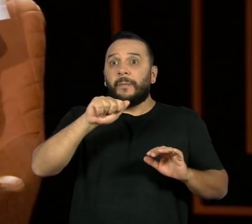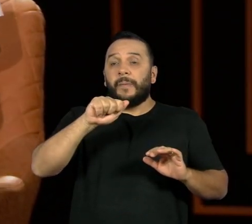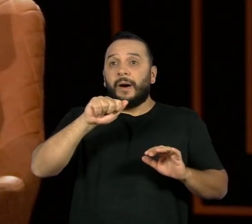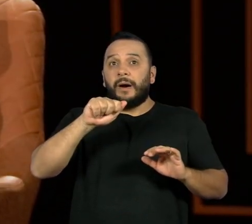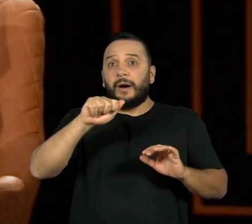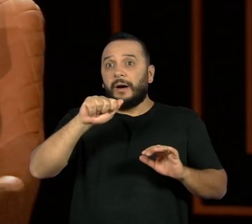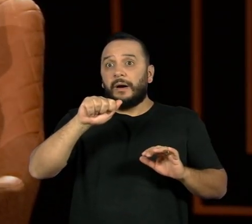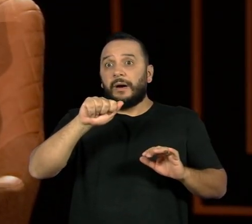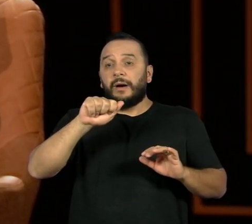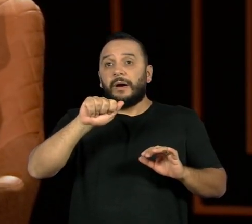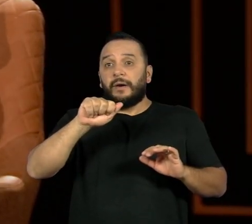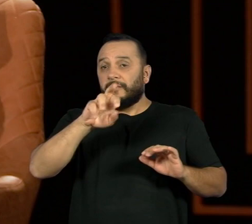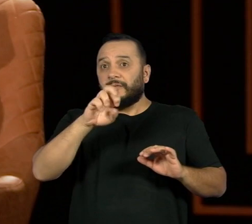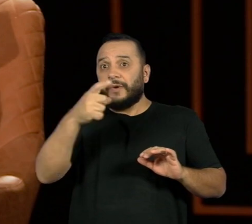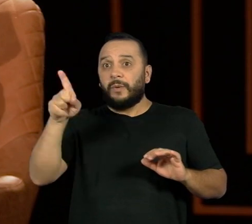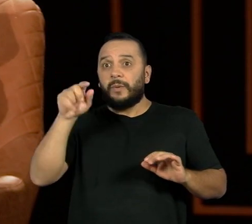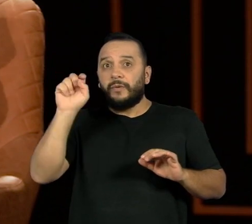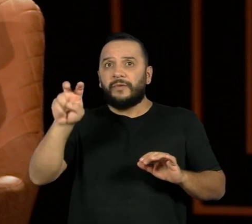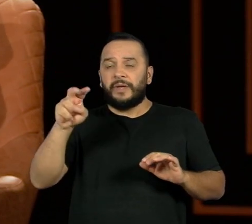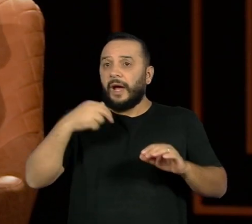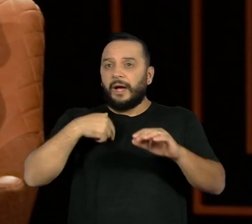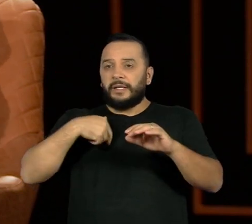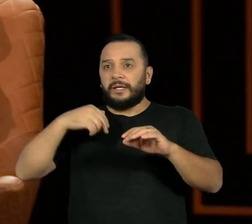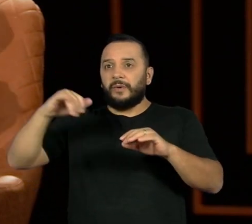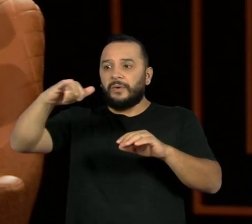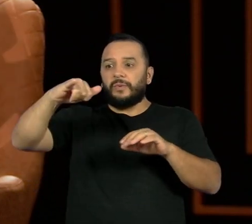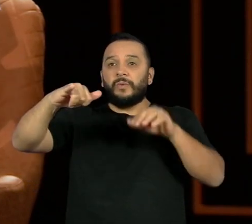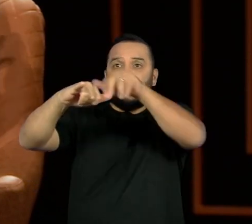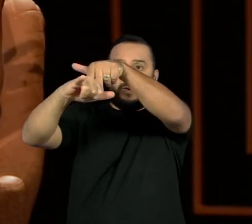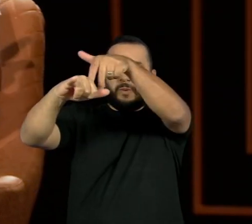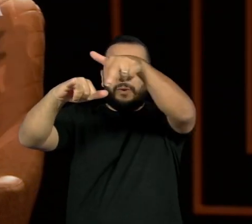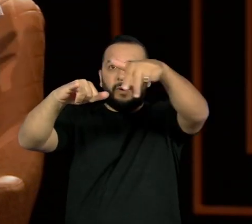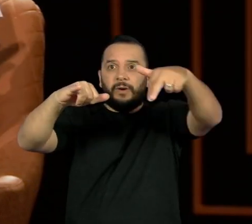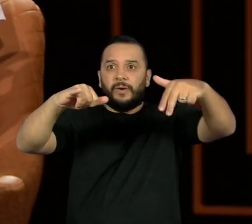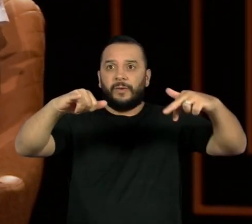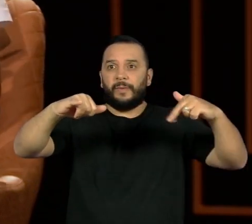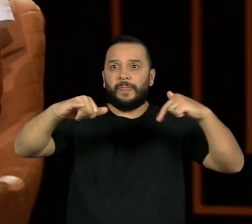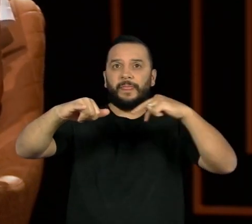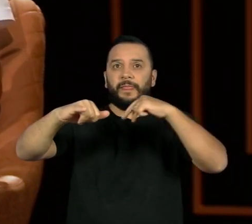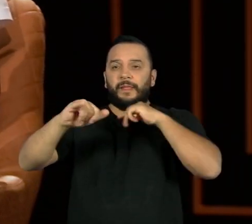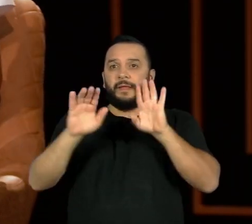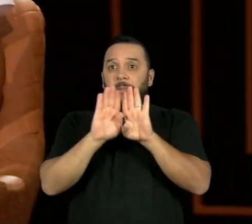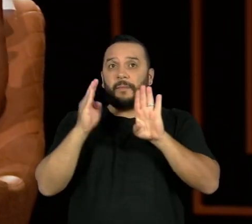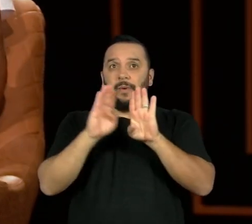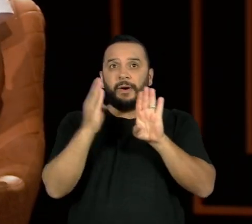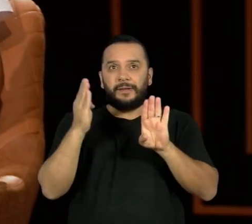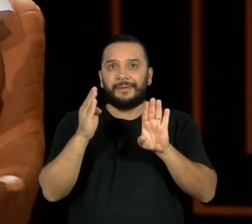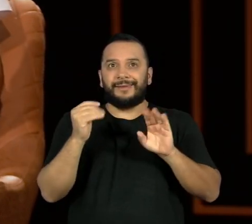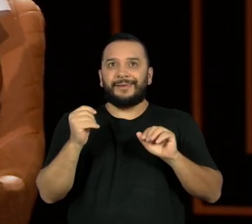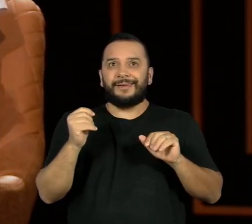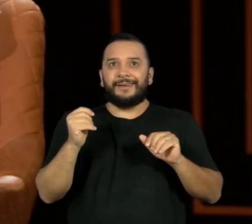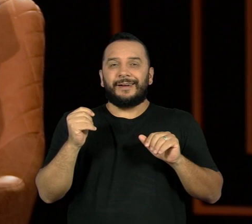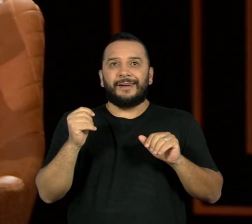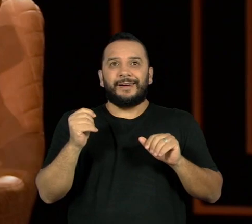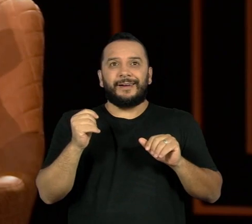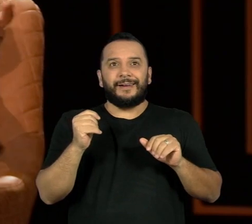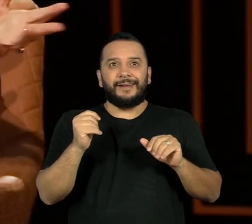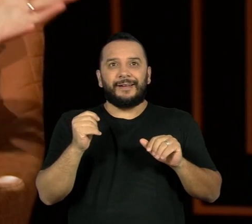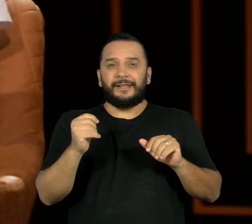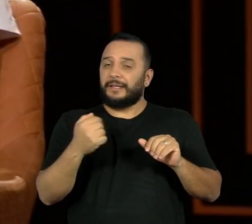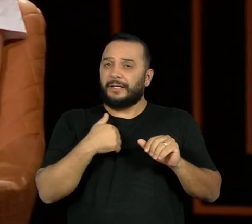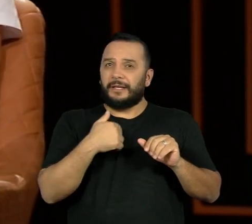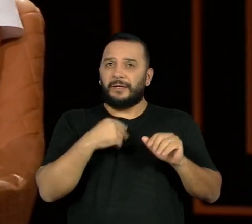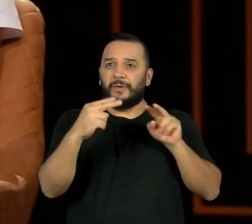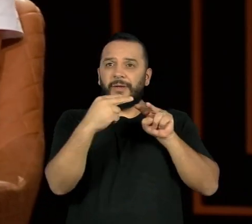descer, e desci do avião. E corri até a porta, ele olhou assim. Olhei para ele, uma última vez entrei no